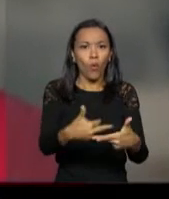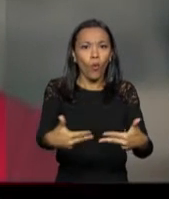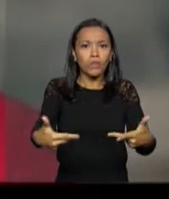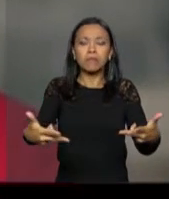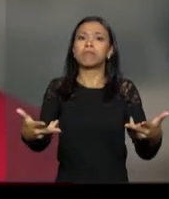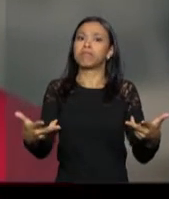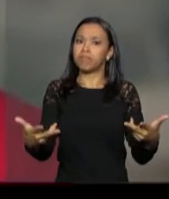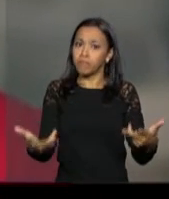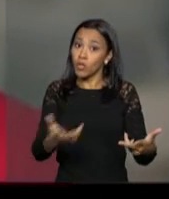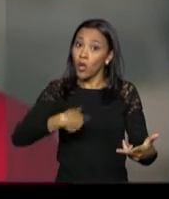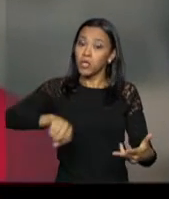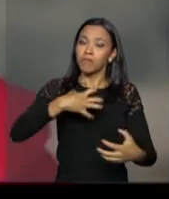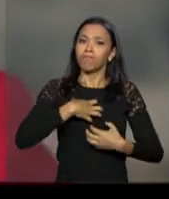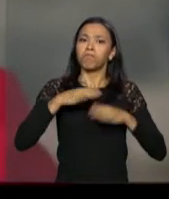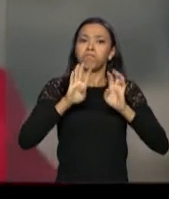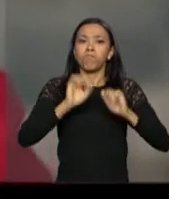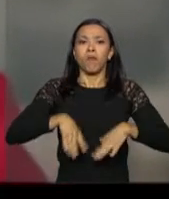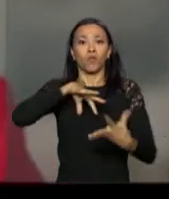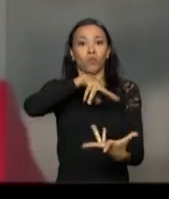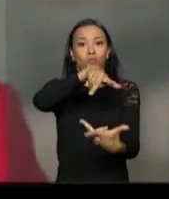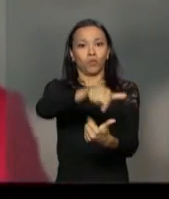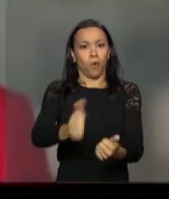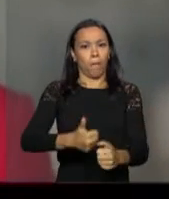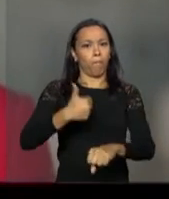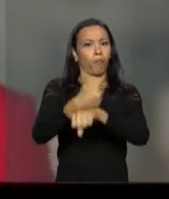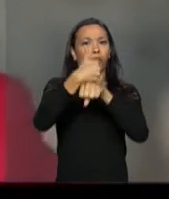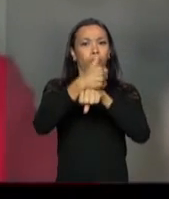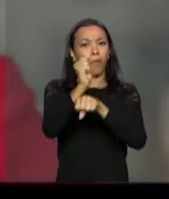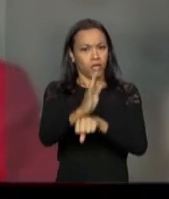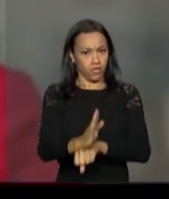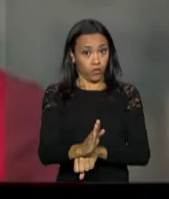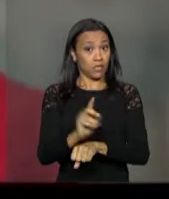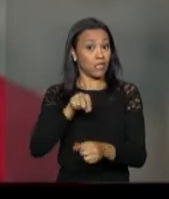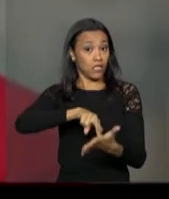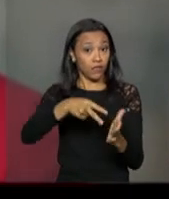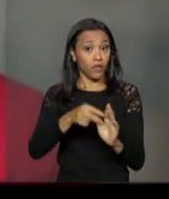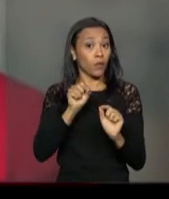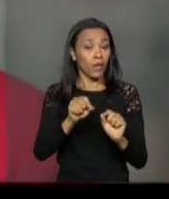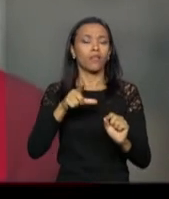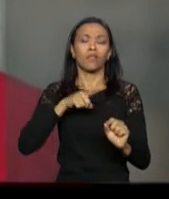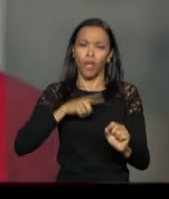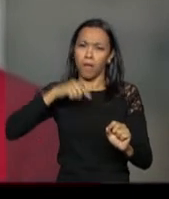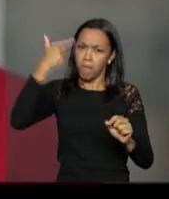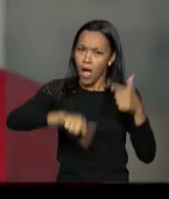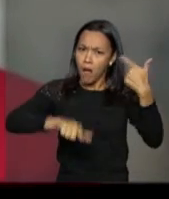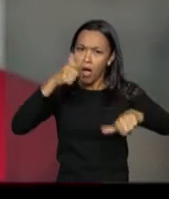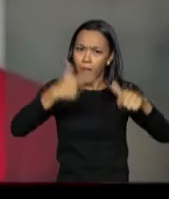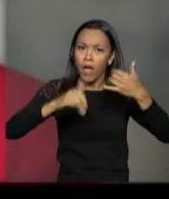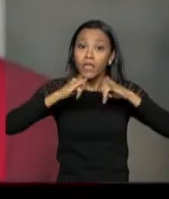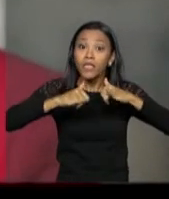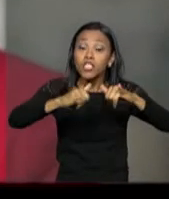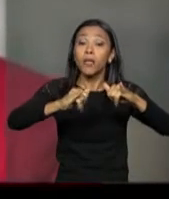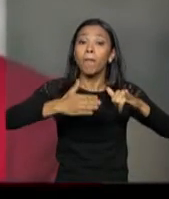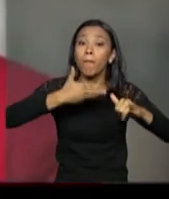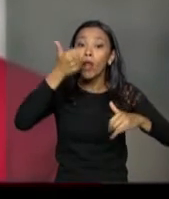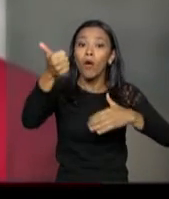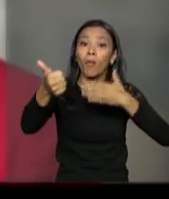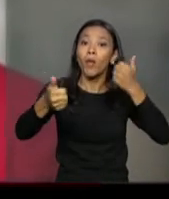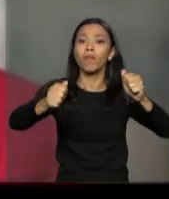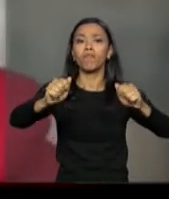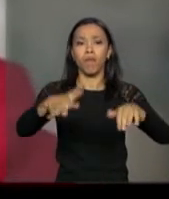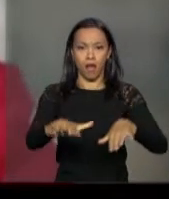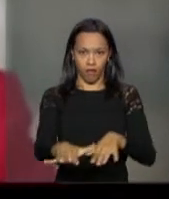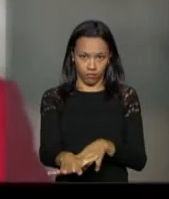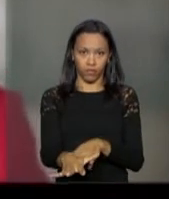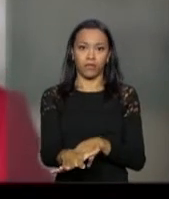situação privilegiada no mundo. Isso significa que o Brasil vai ter energia cada vez melhor e mais